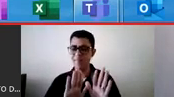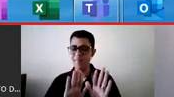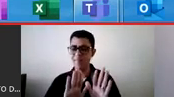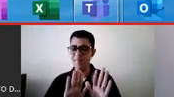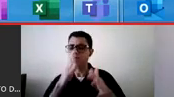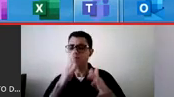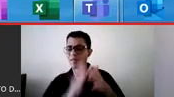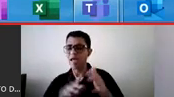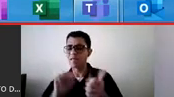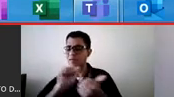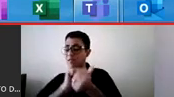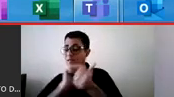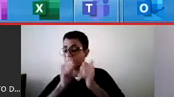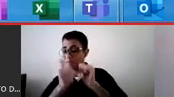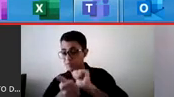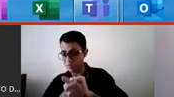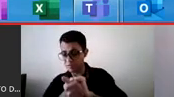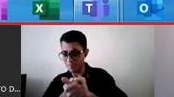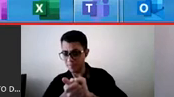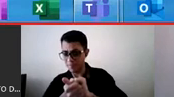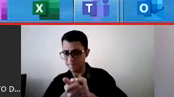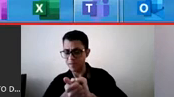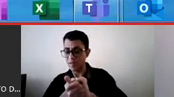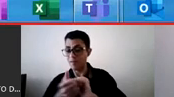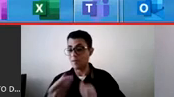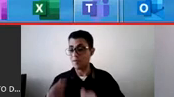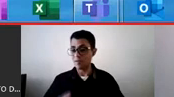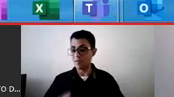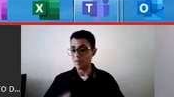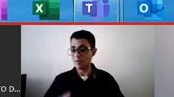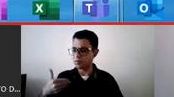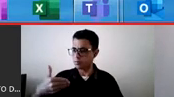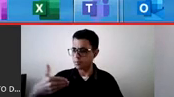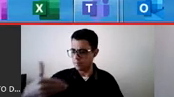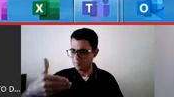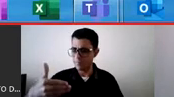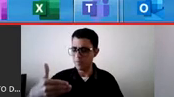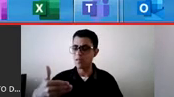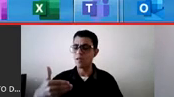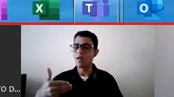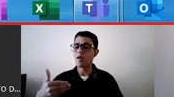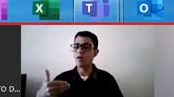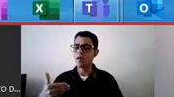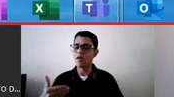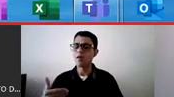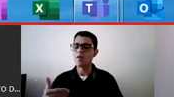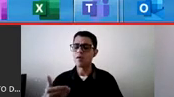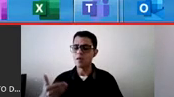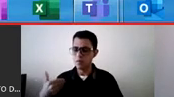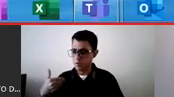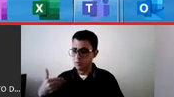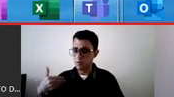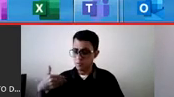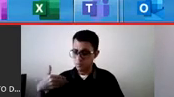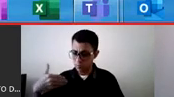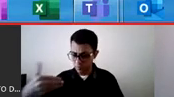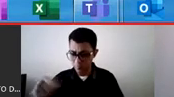essa readaptação para a vida dita, entre aspas, voltar ao antigo normal não vai ser, mas